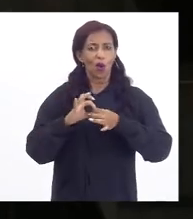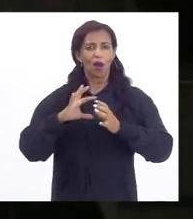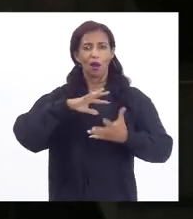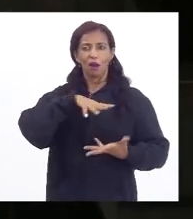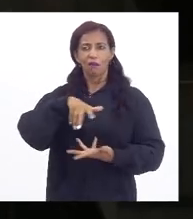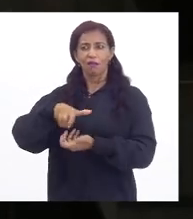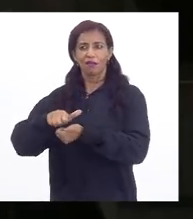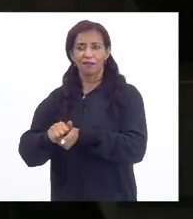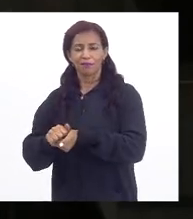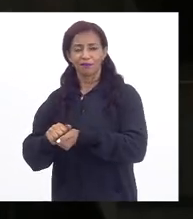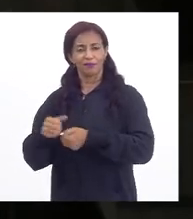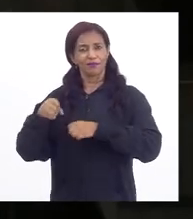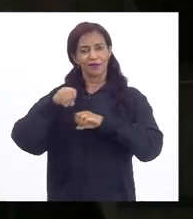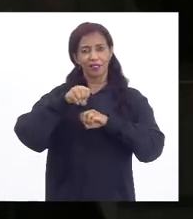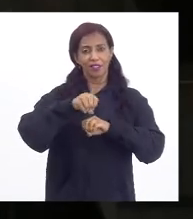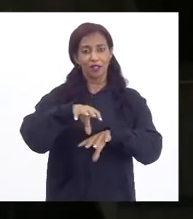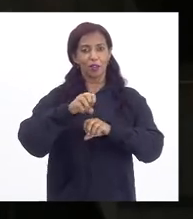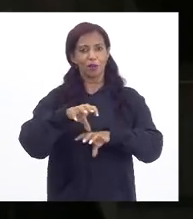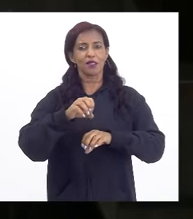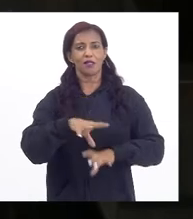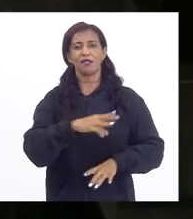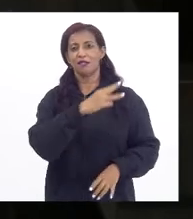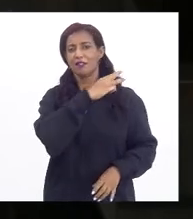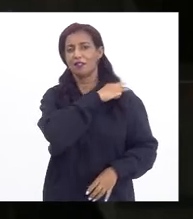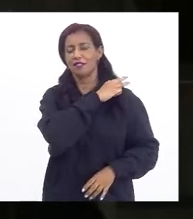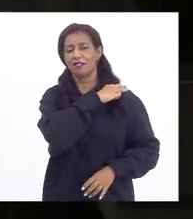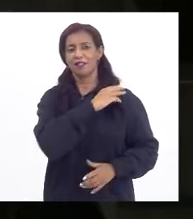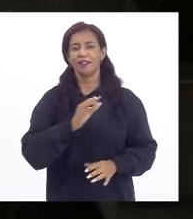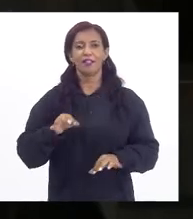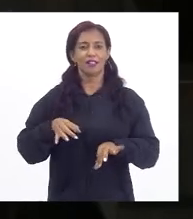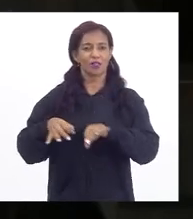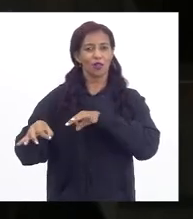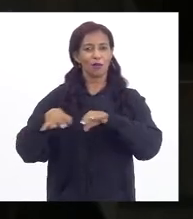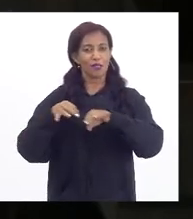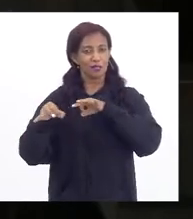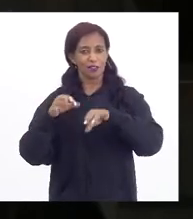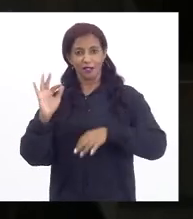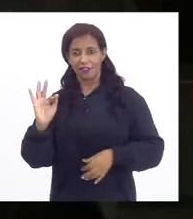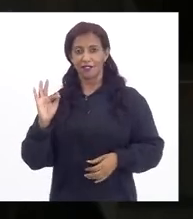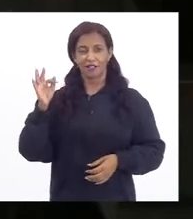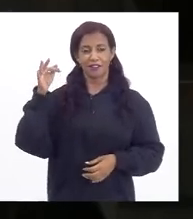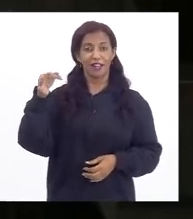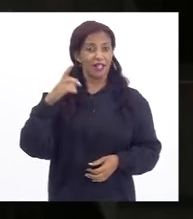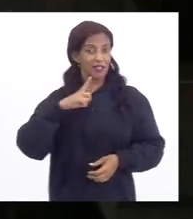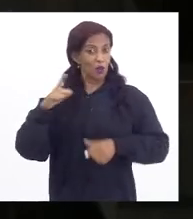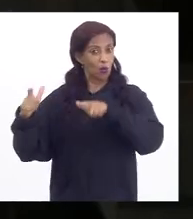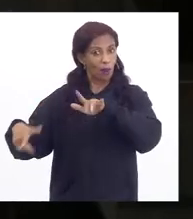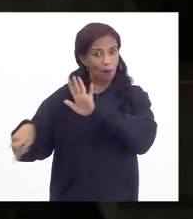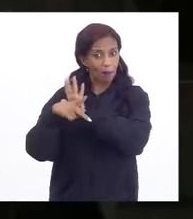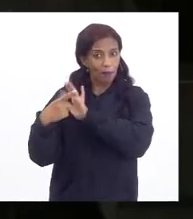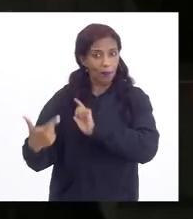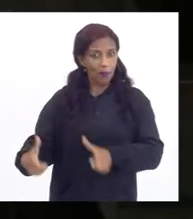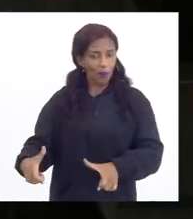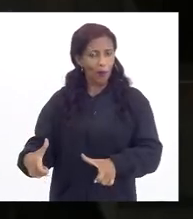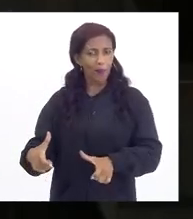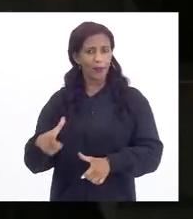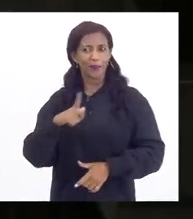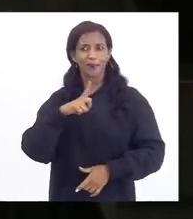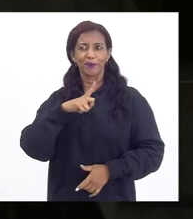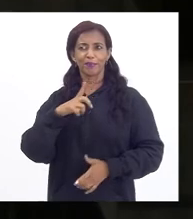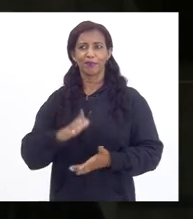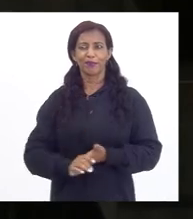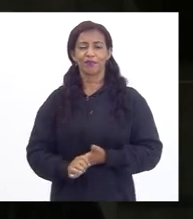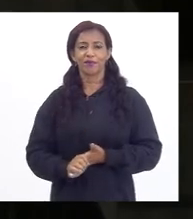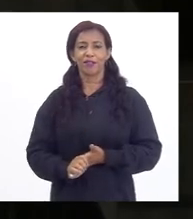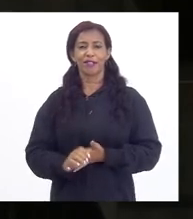mundo. O ensino médio não é só para formar técnicos, não, nem só para preparar para o ensino superior. Ele tem um lugar próprio. Ele tem um lugar próprio no